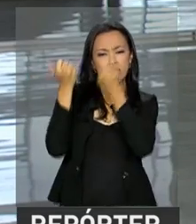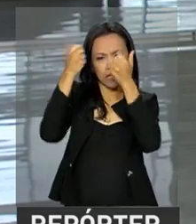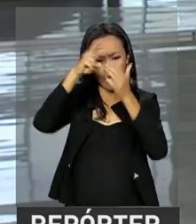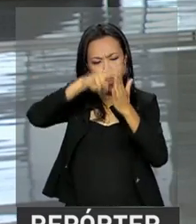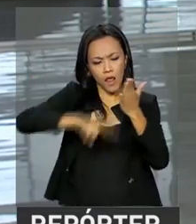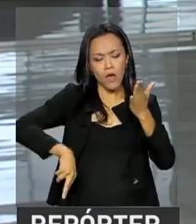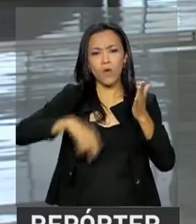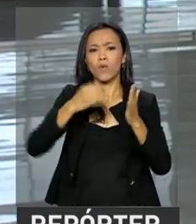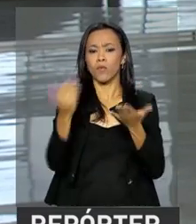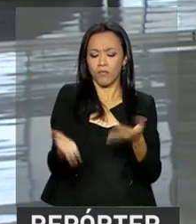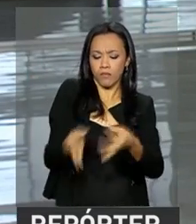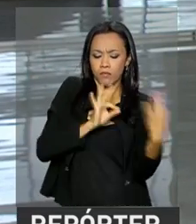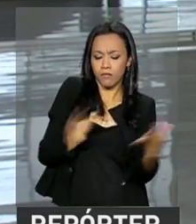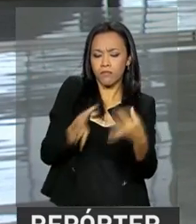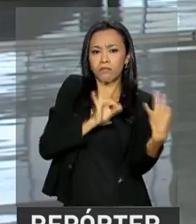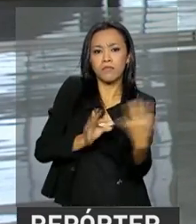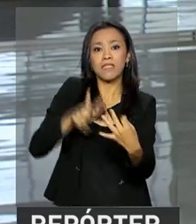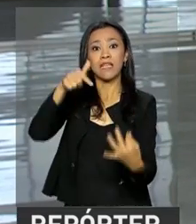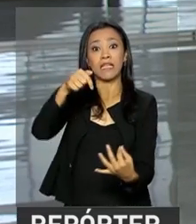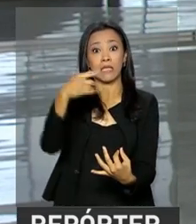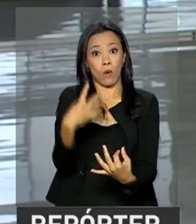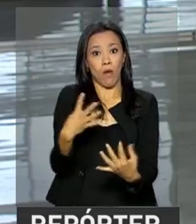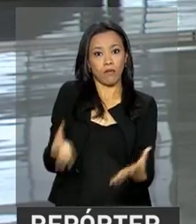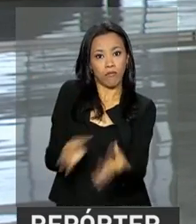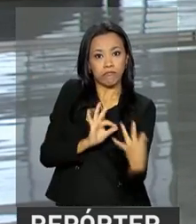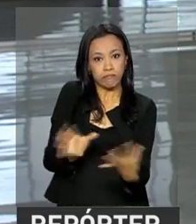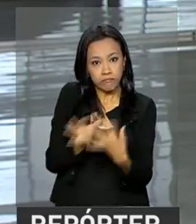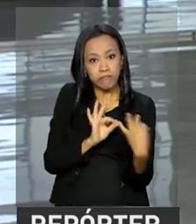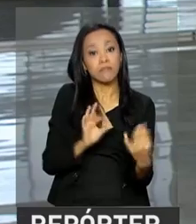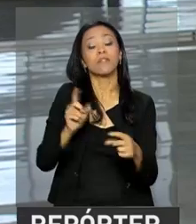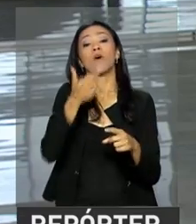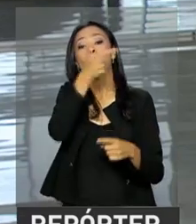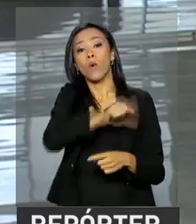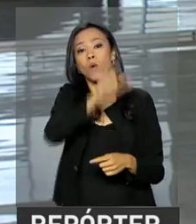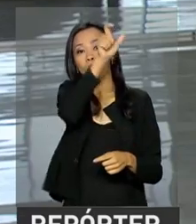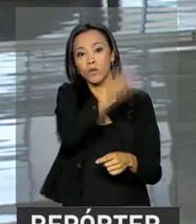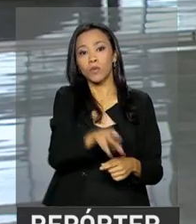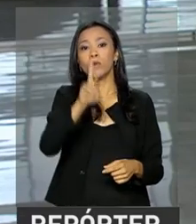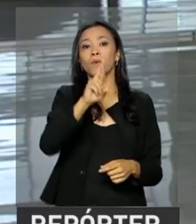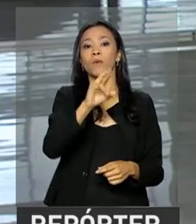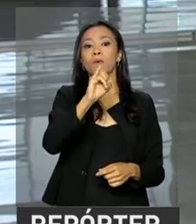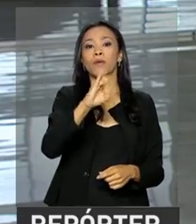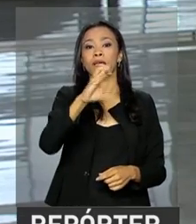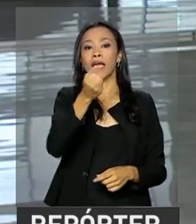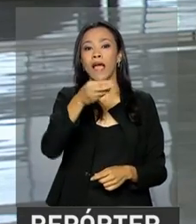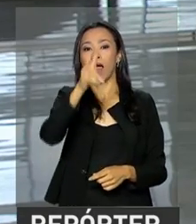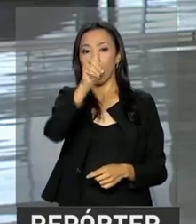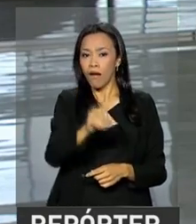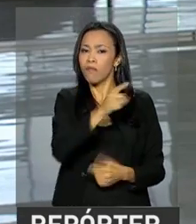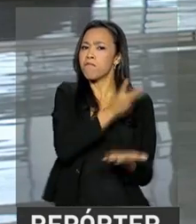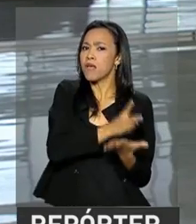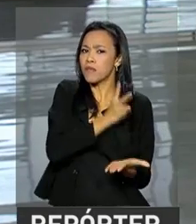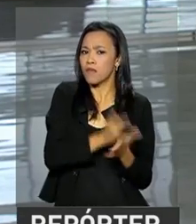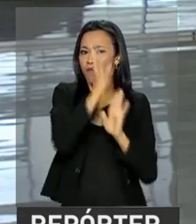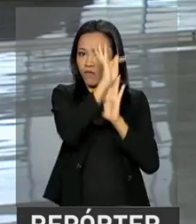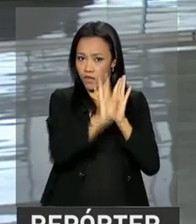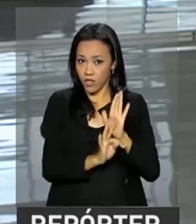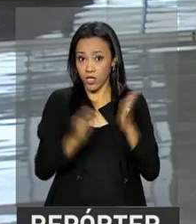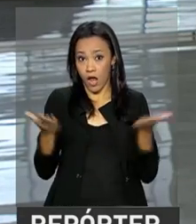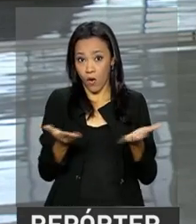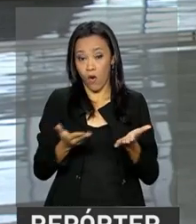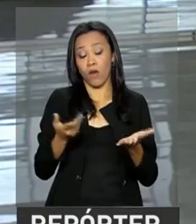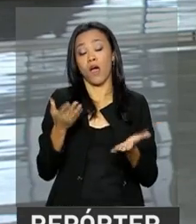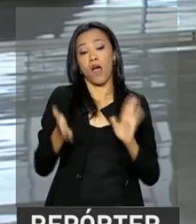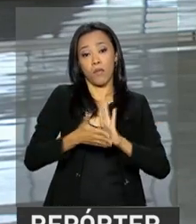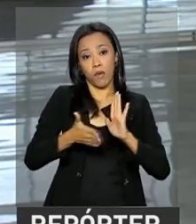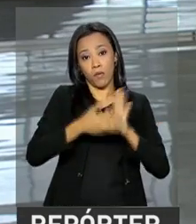74 páginas o relator da proposta Senador Ricardo Ferraço Manteve o texto agora a reforma trabalhista segue paraa